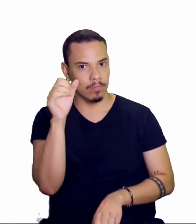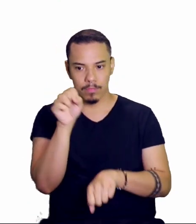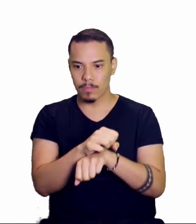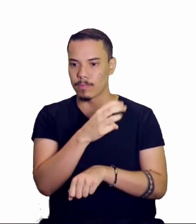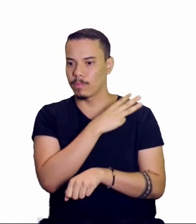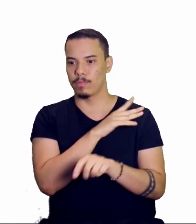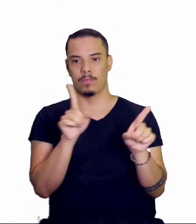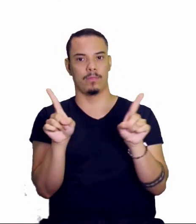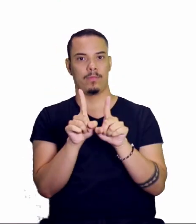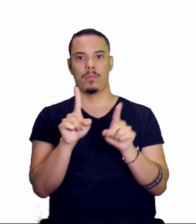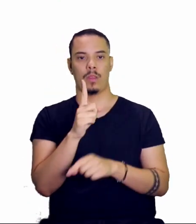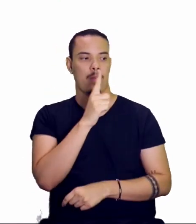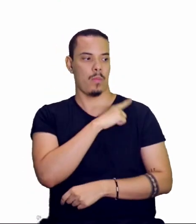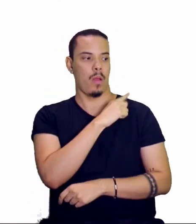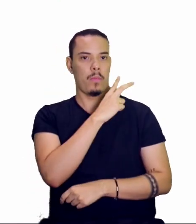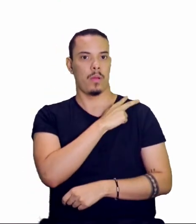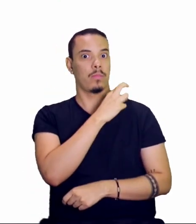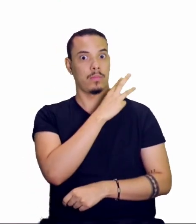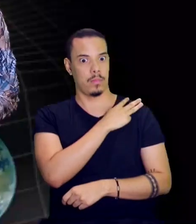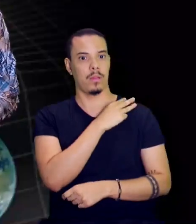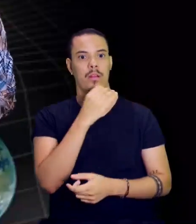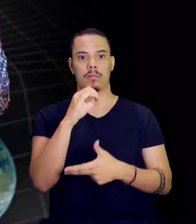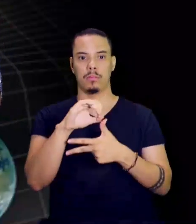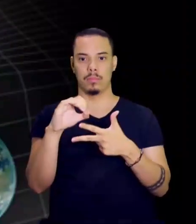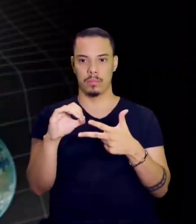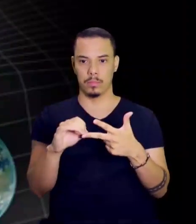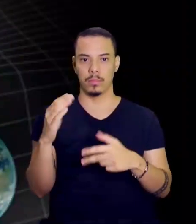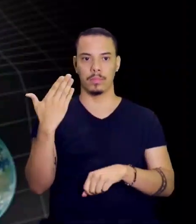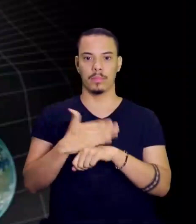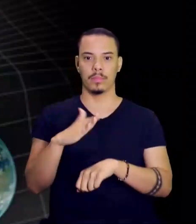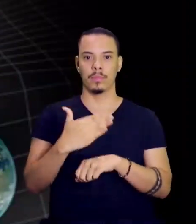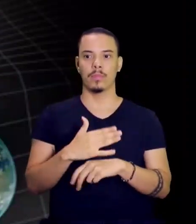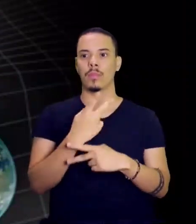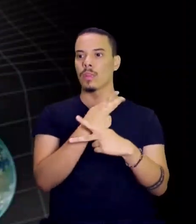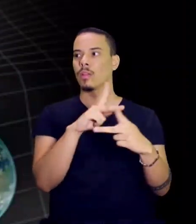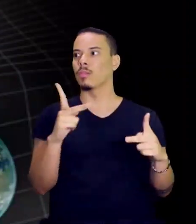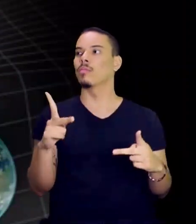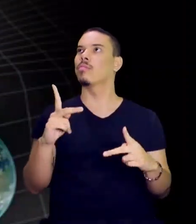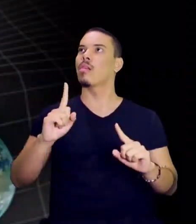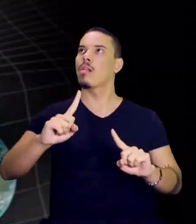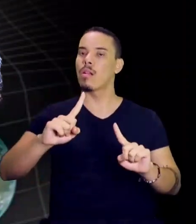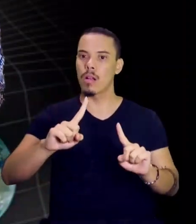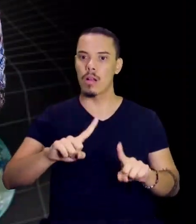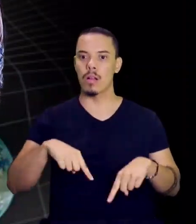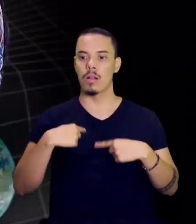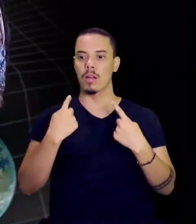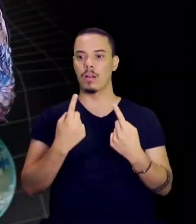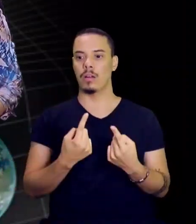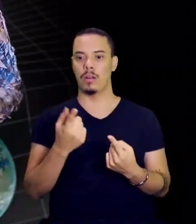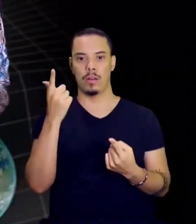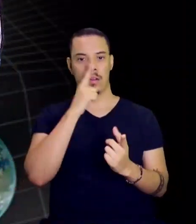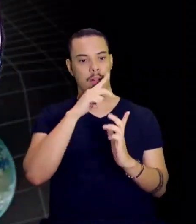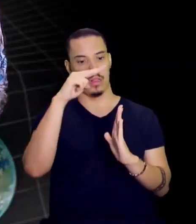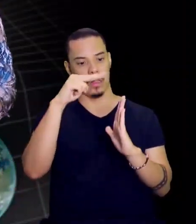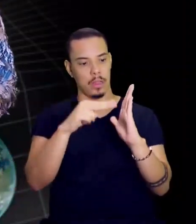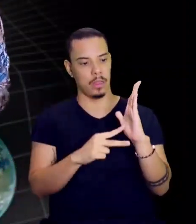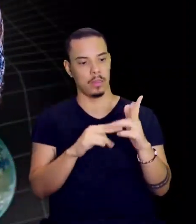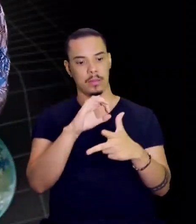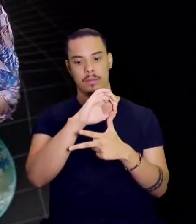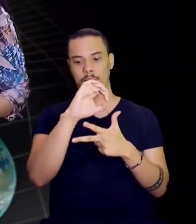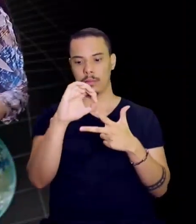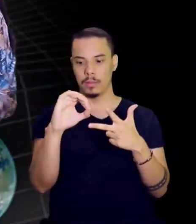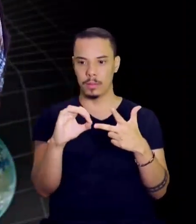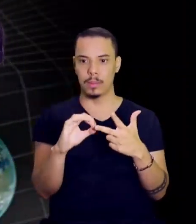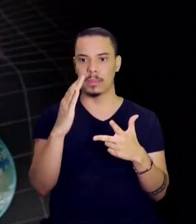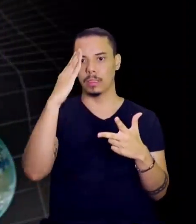ano para trabalhar o Enem. Então já começa, já provoca vocês com essa questão do Enem. Quem Lê vai com atenção, prestar o o Enem, vai estilo,